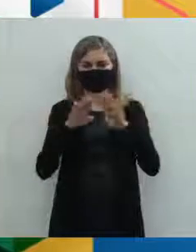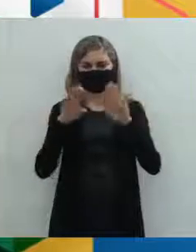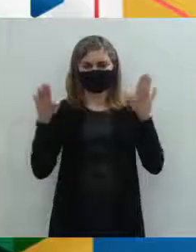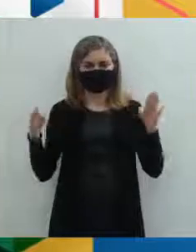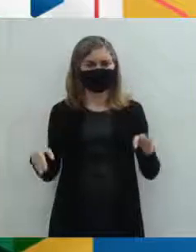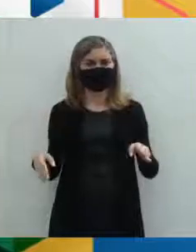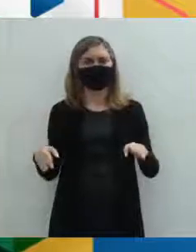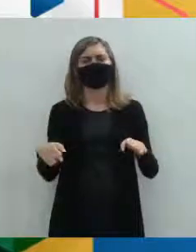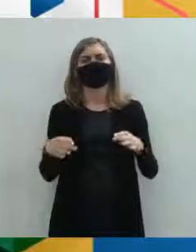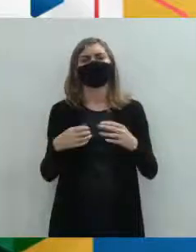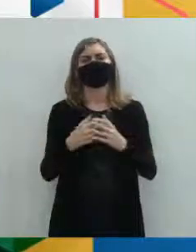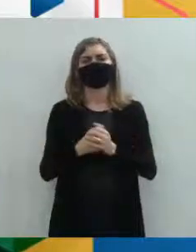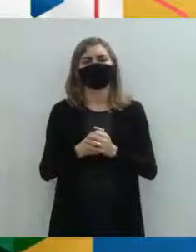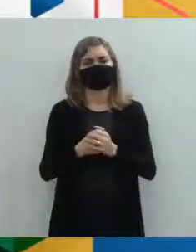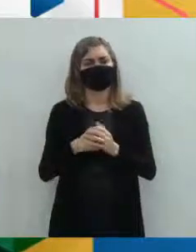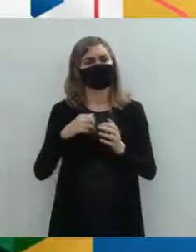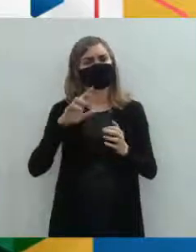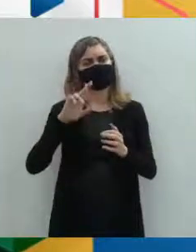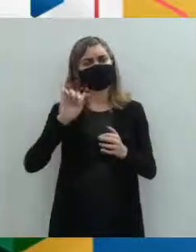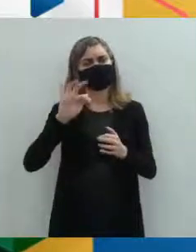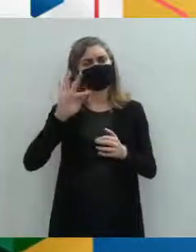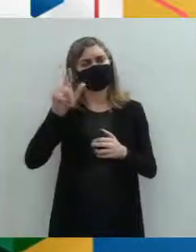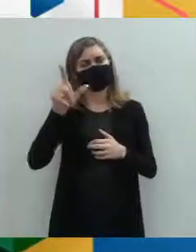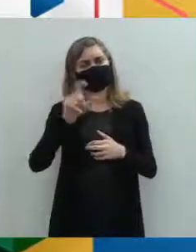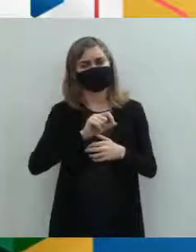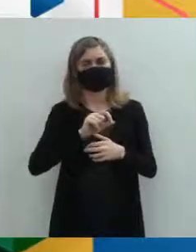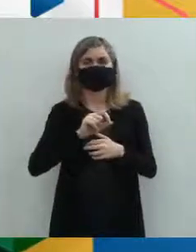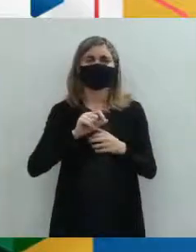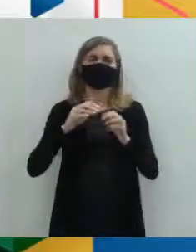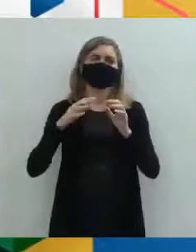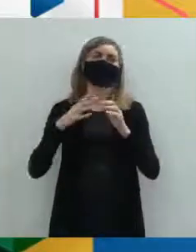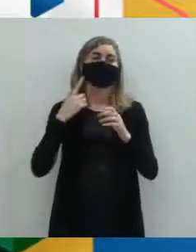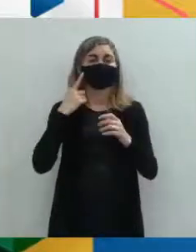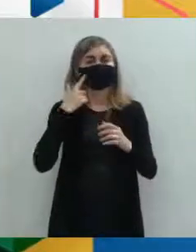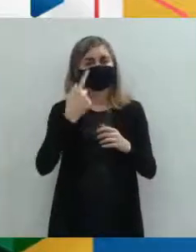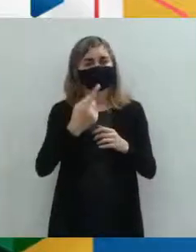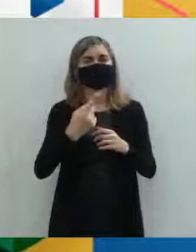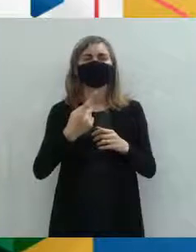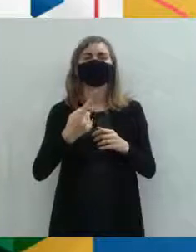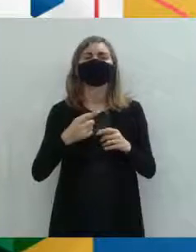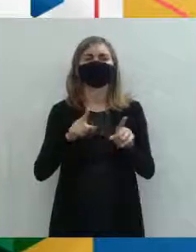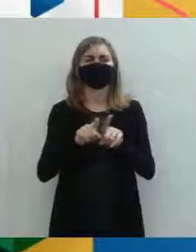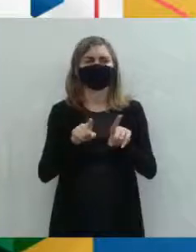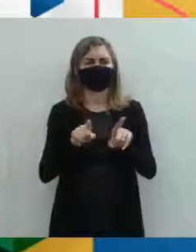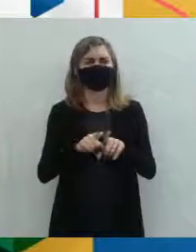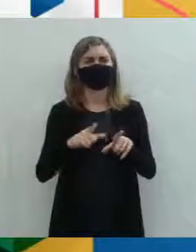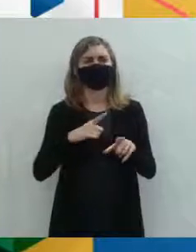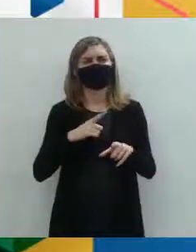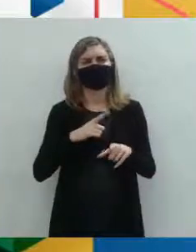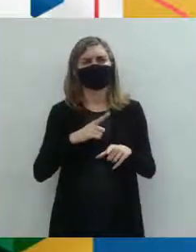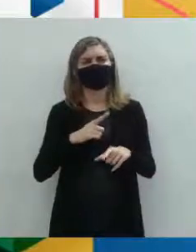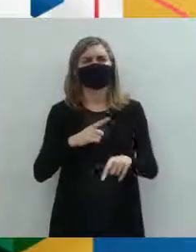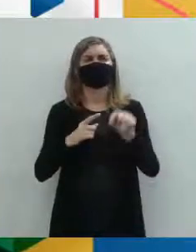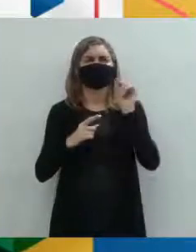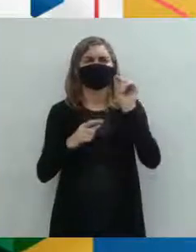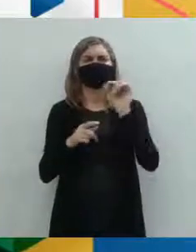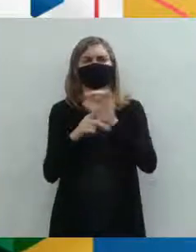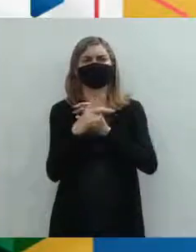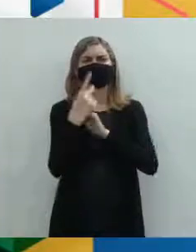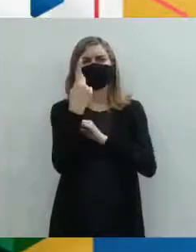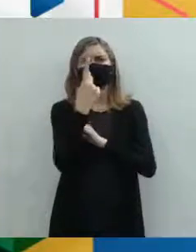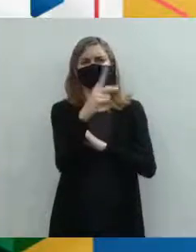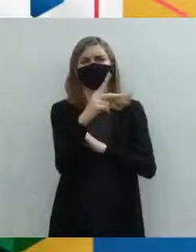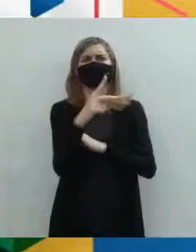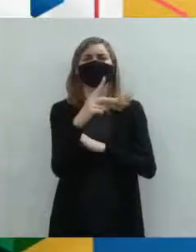Então, reflexo da mesa na esfera. E aí a gente tem a sombra propriamente